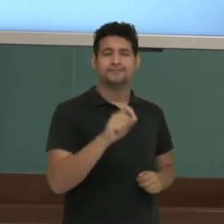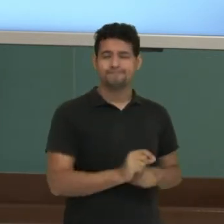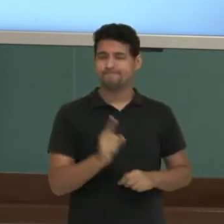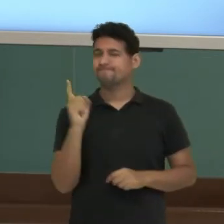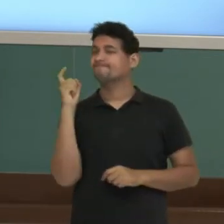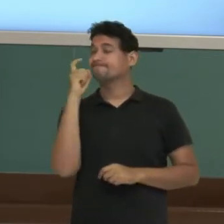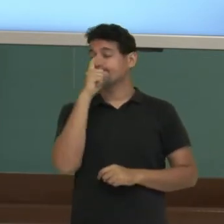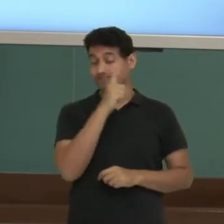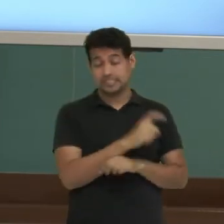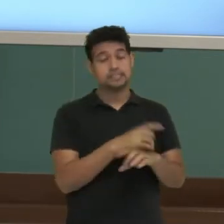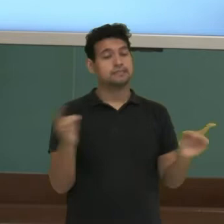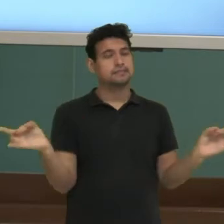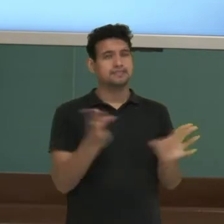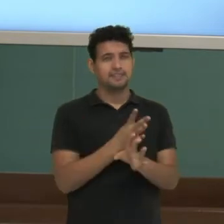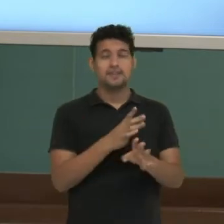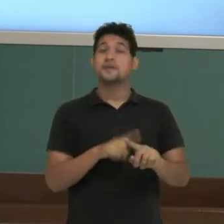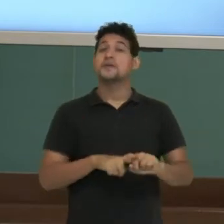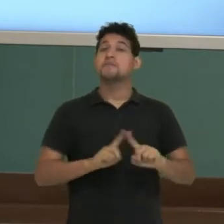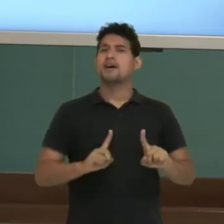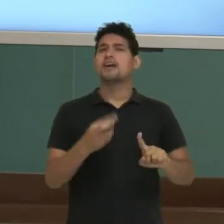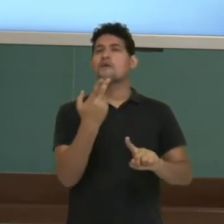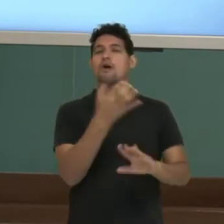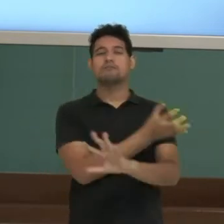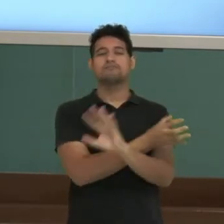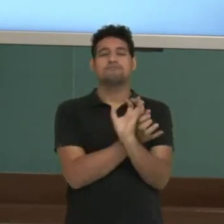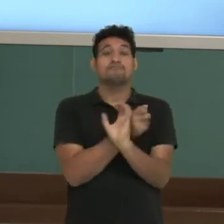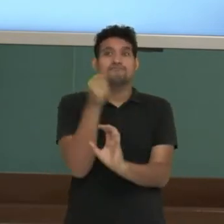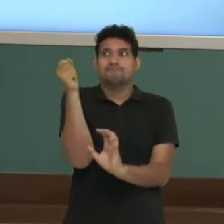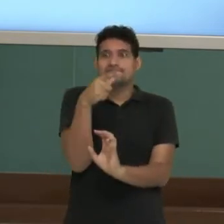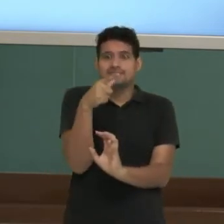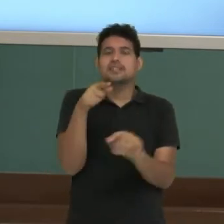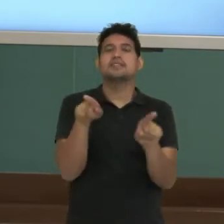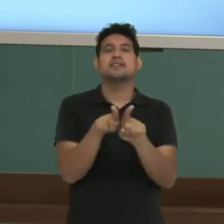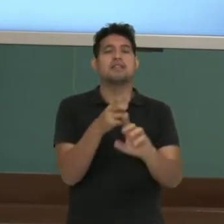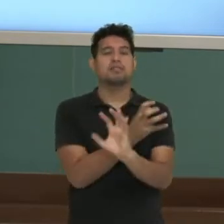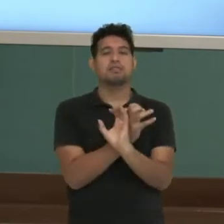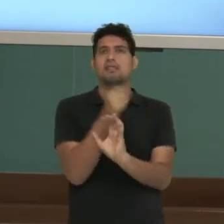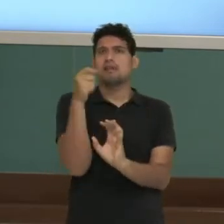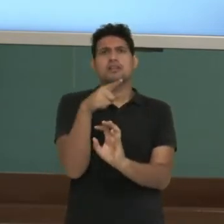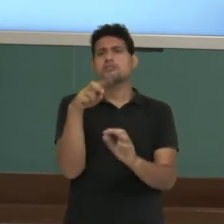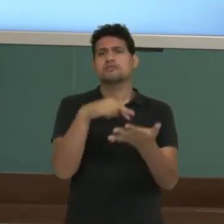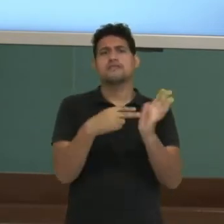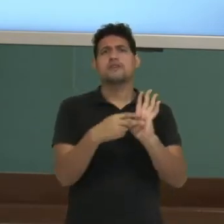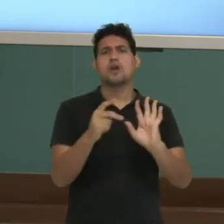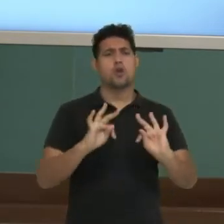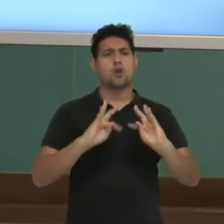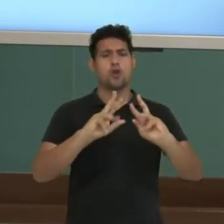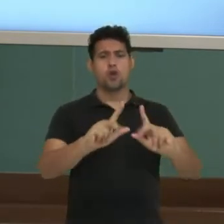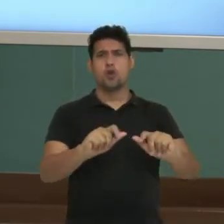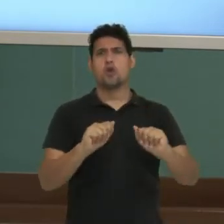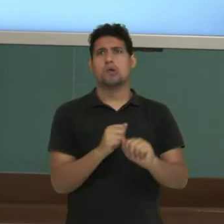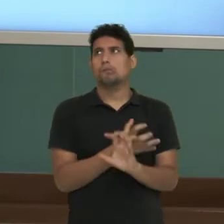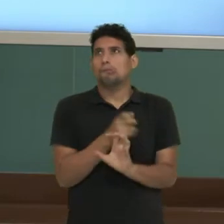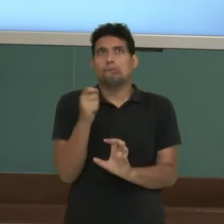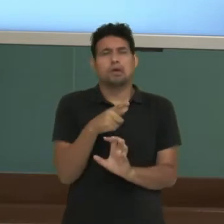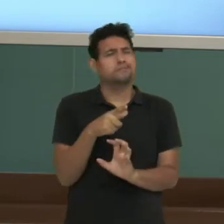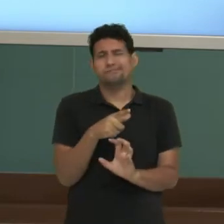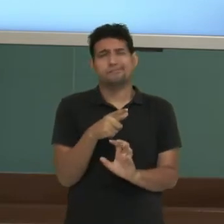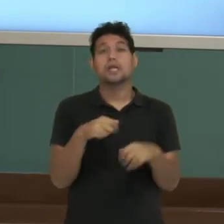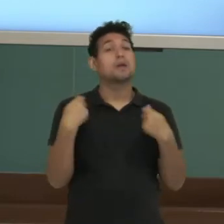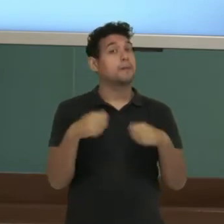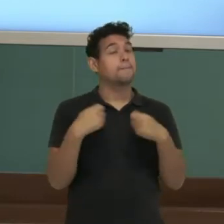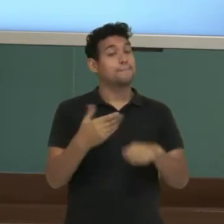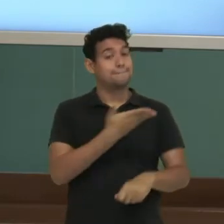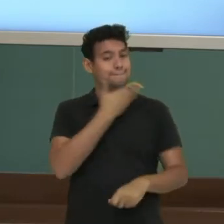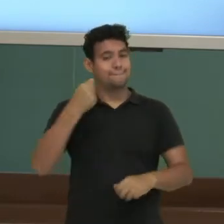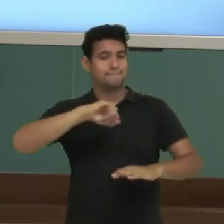dificuldades sejam sanadas, bem como no deserto. O deserto não é um lugar totalmente inóspito, ele só precisa ser